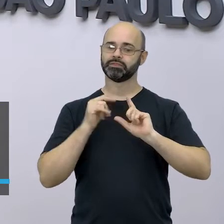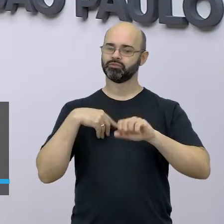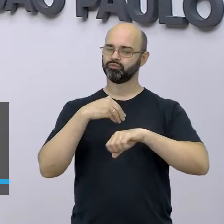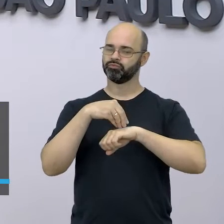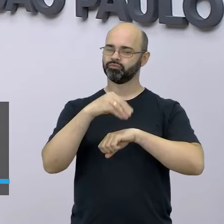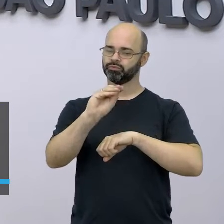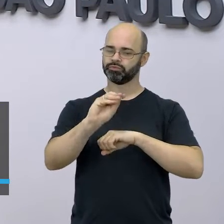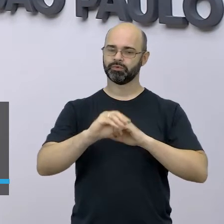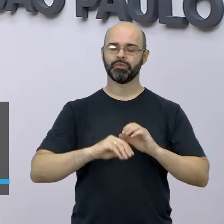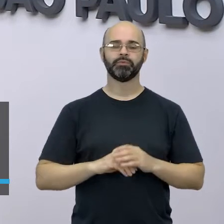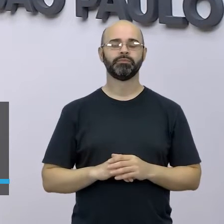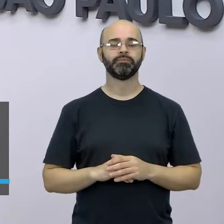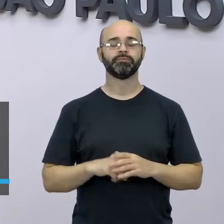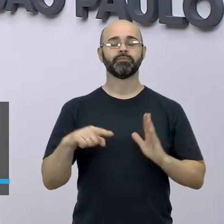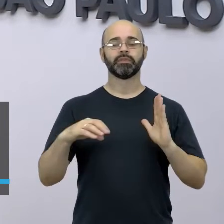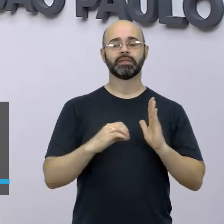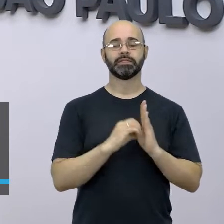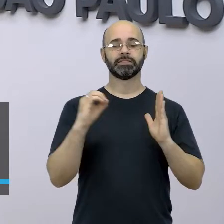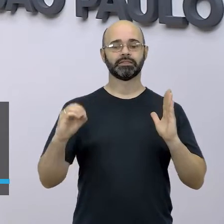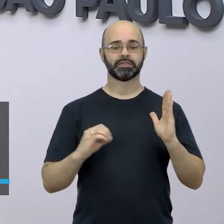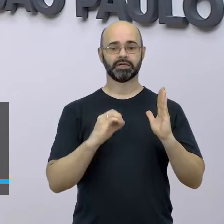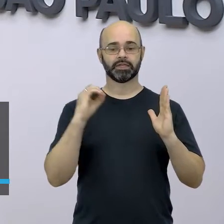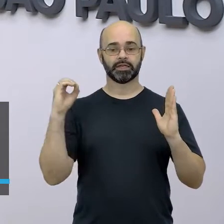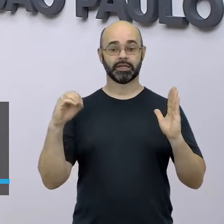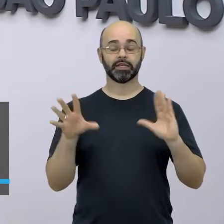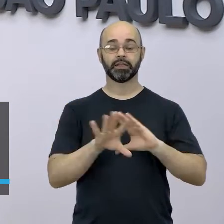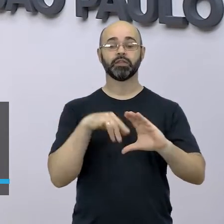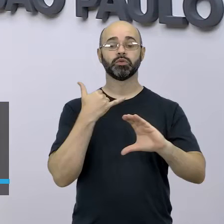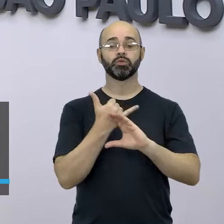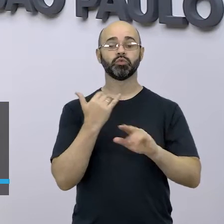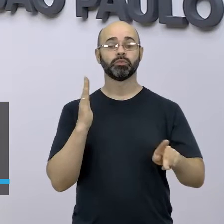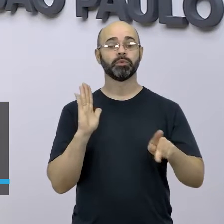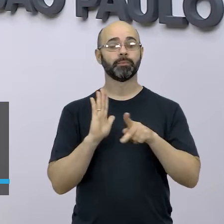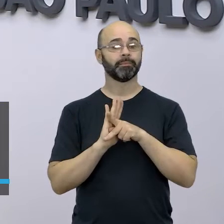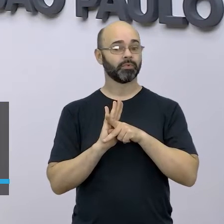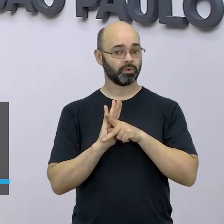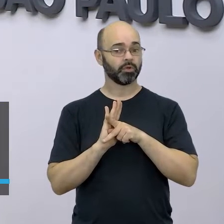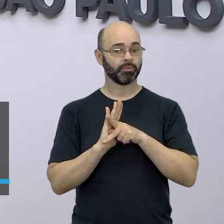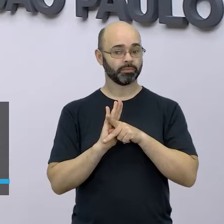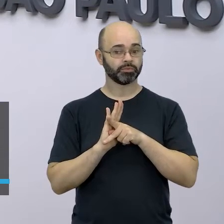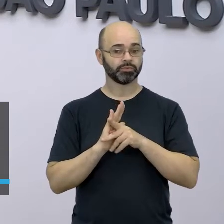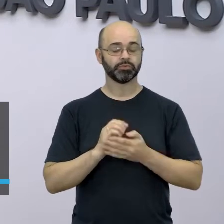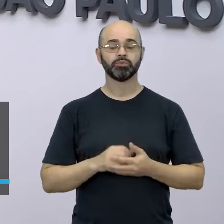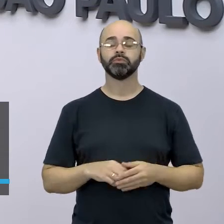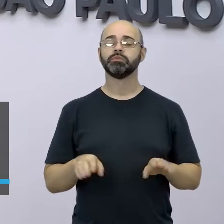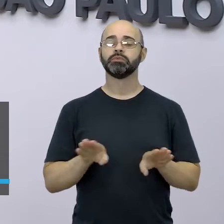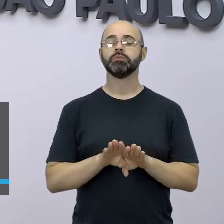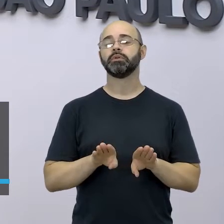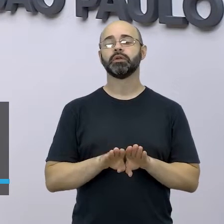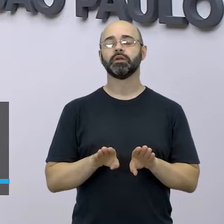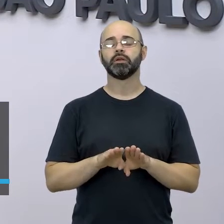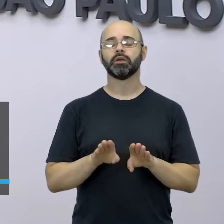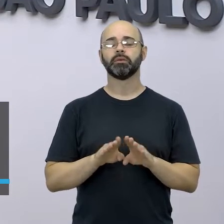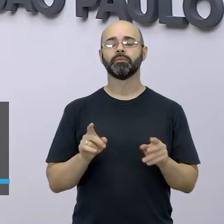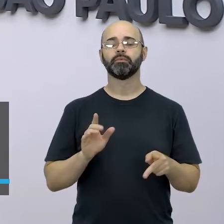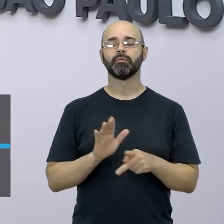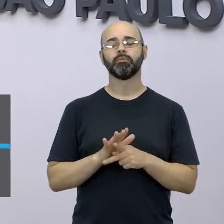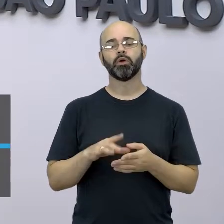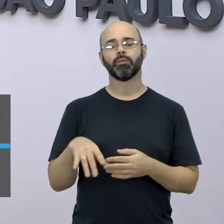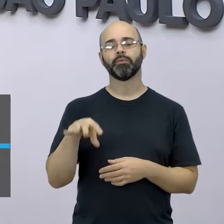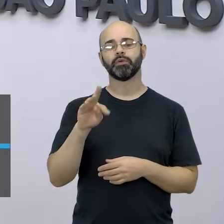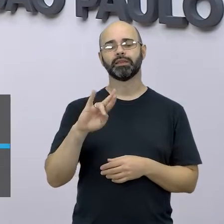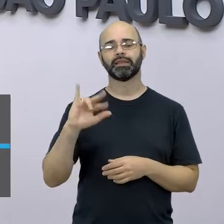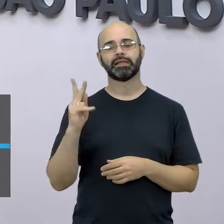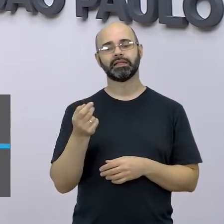no canal do Centro de Mídias de São Paulo do YouTube existe também o canal da Trilha ou da